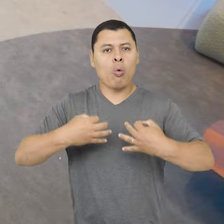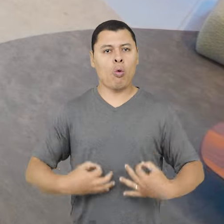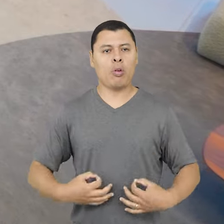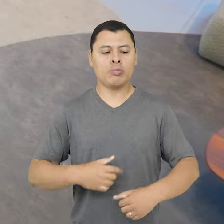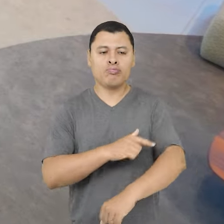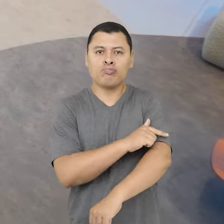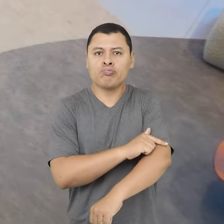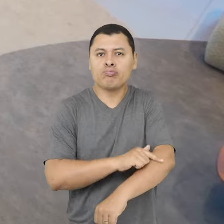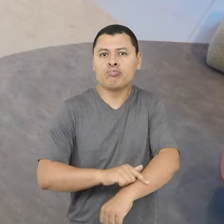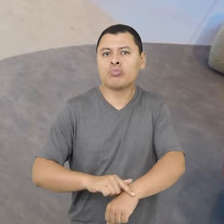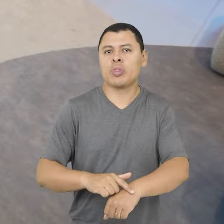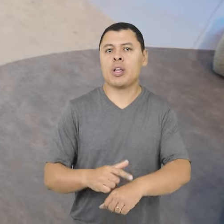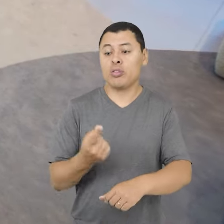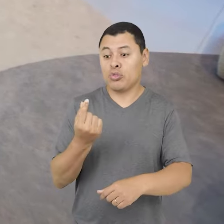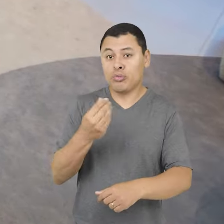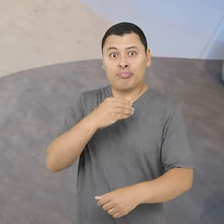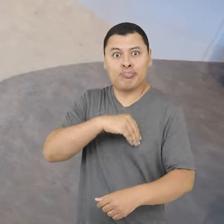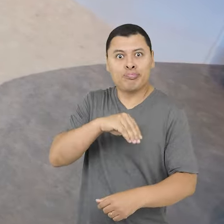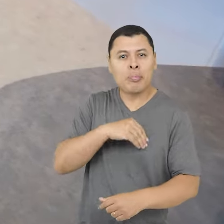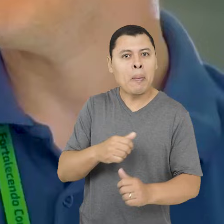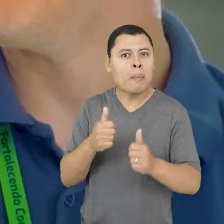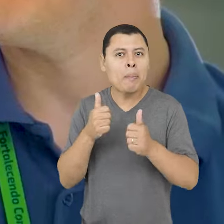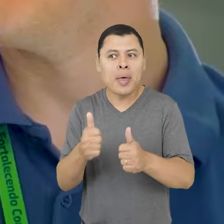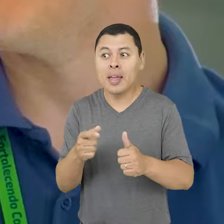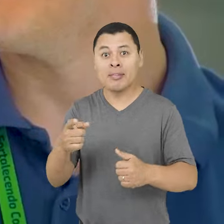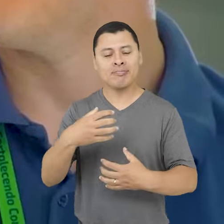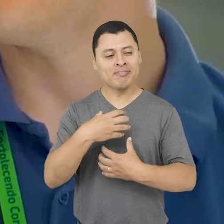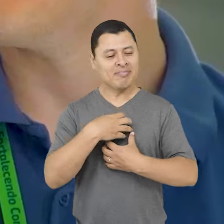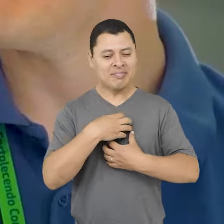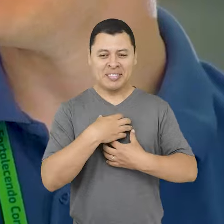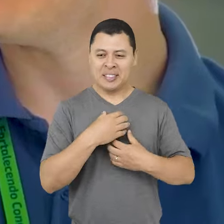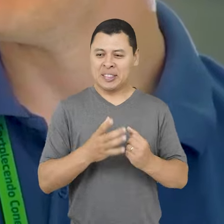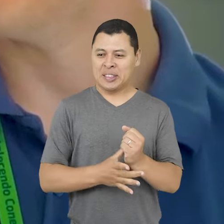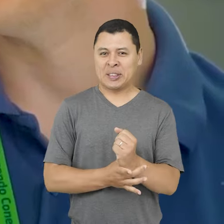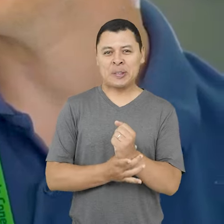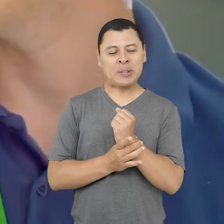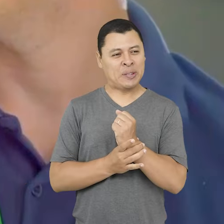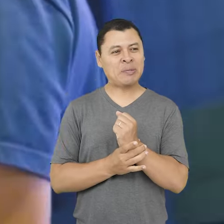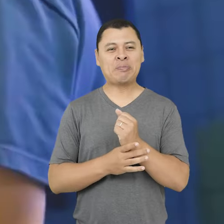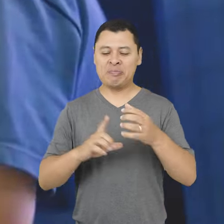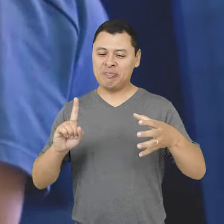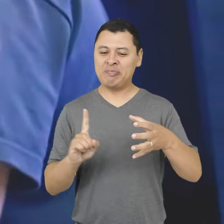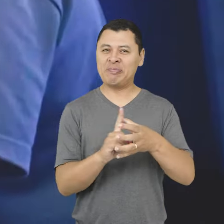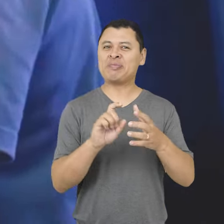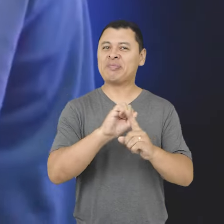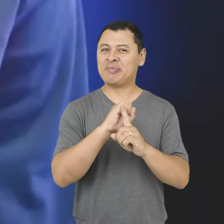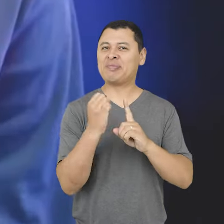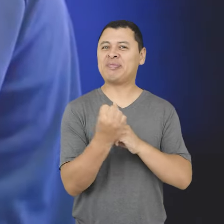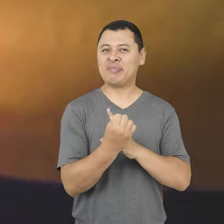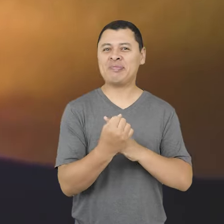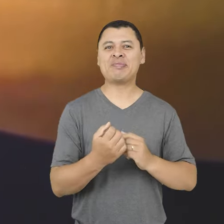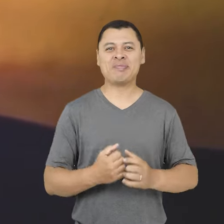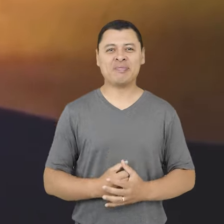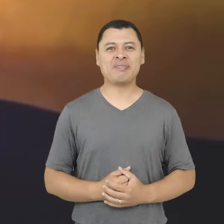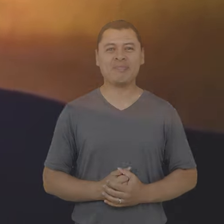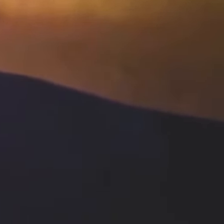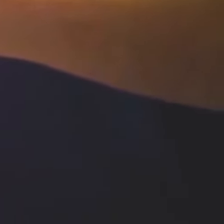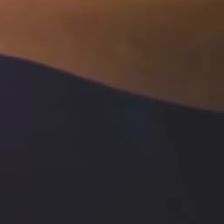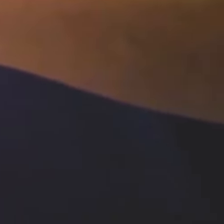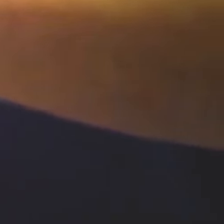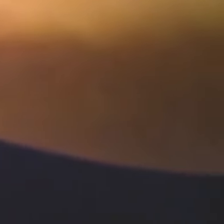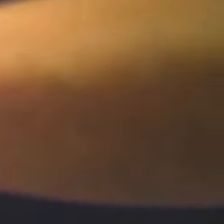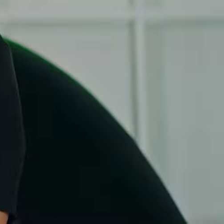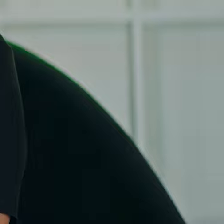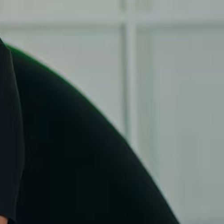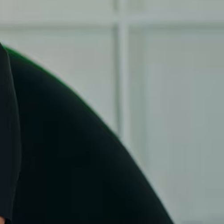técnicos, socioemocionais e econômicos para se sentirem verdadeiramente integrados à sociedade.